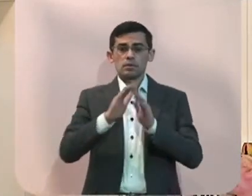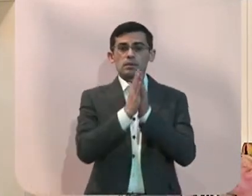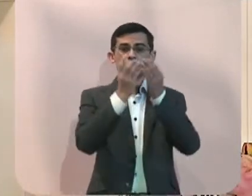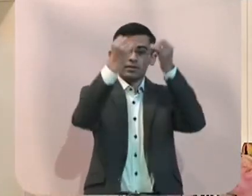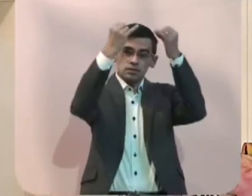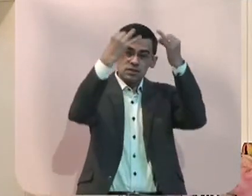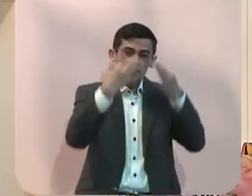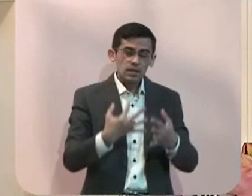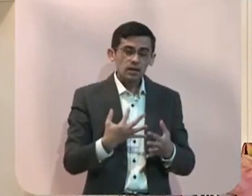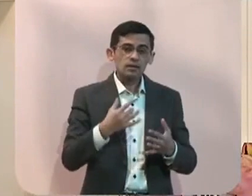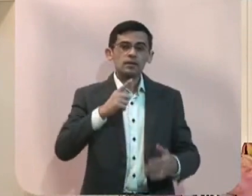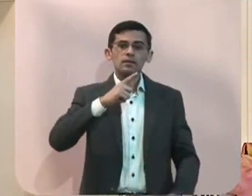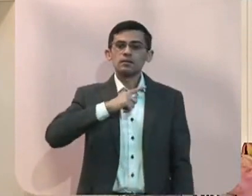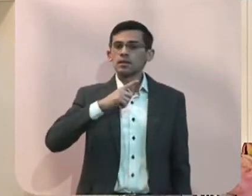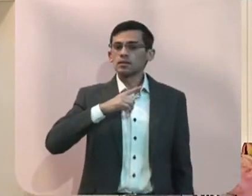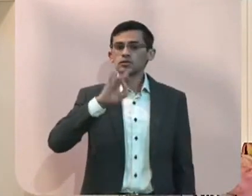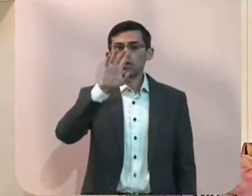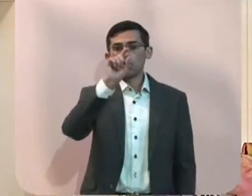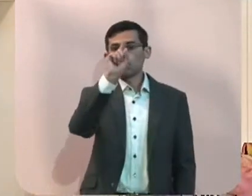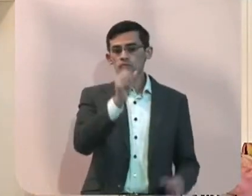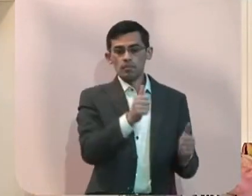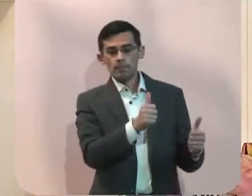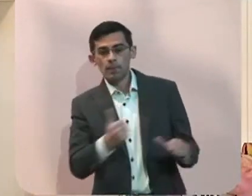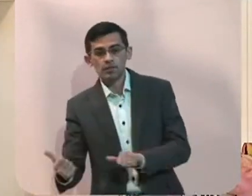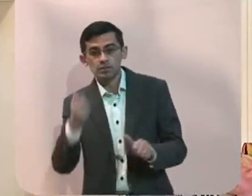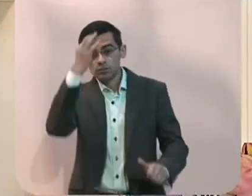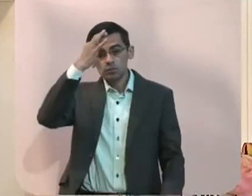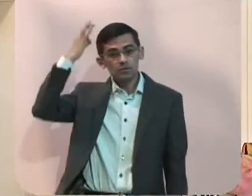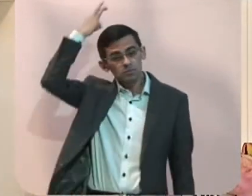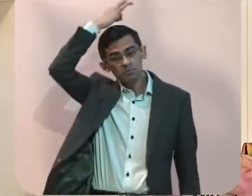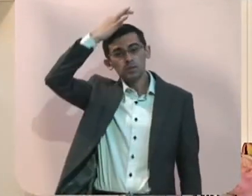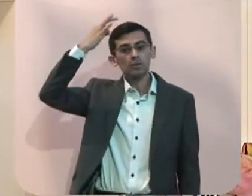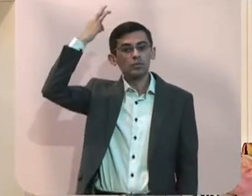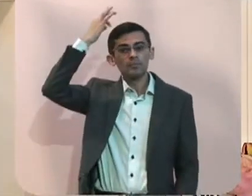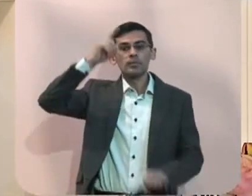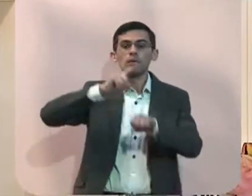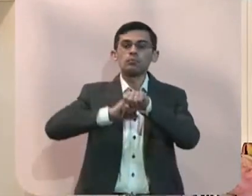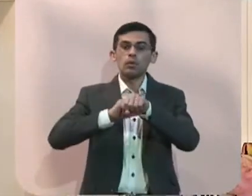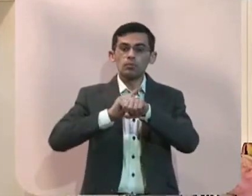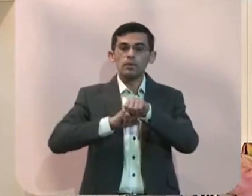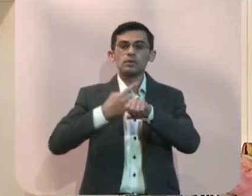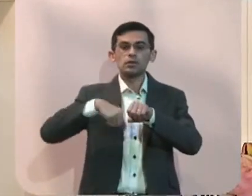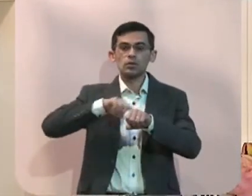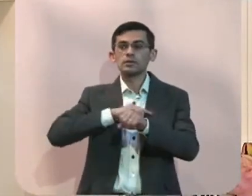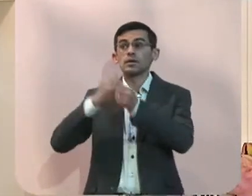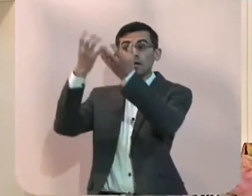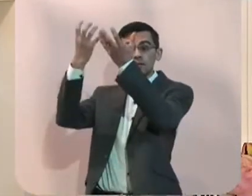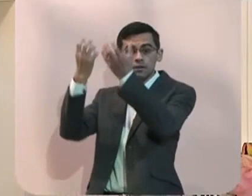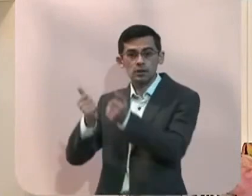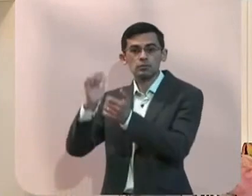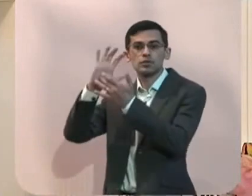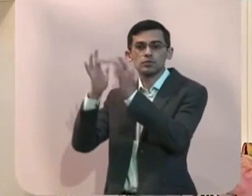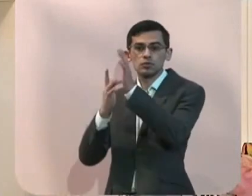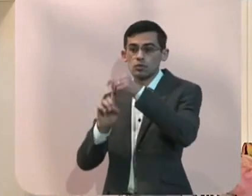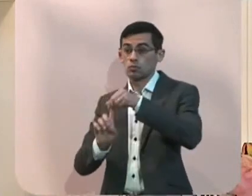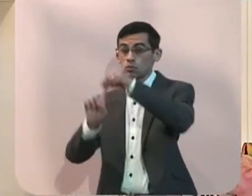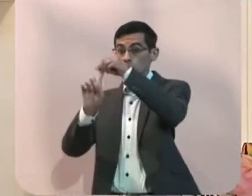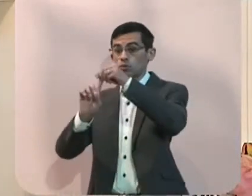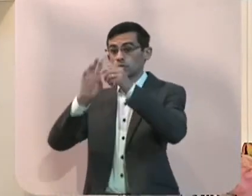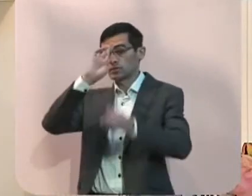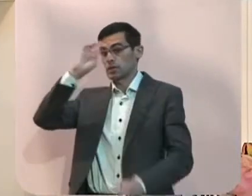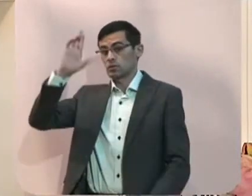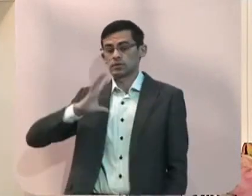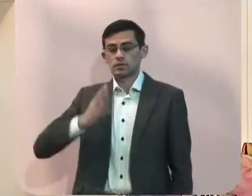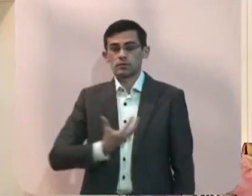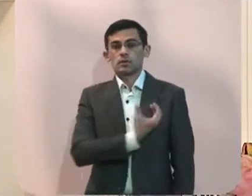Deus vai dizer que existe só um batismo do Espírito, tá? Que é o momento quando a gente recebe Jesus como Senhor e Salvador